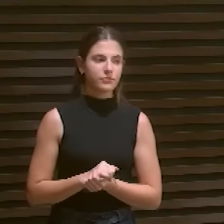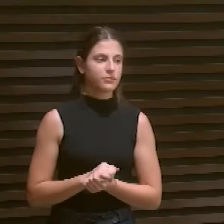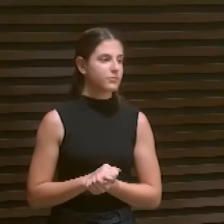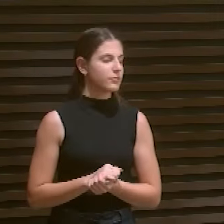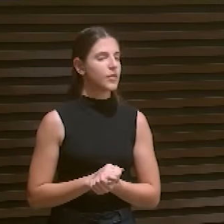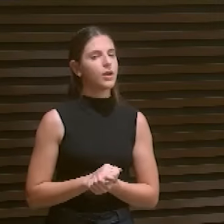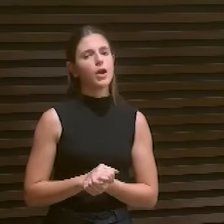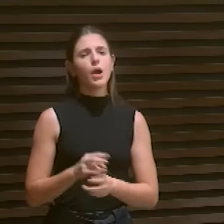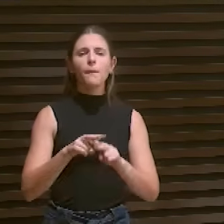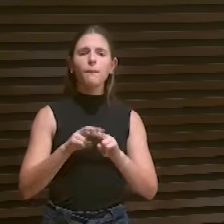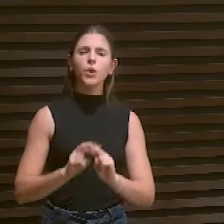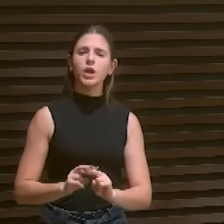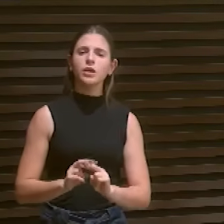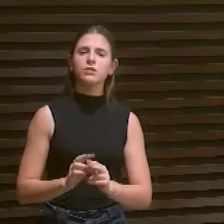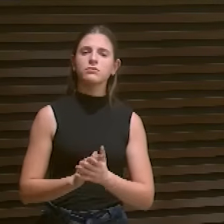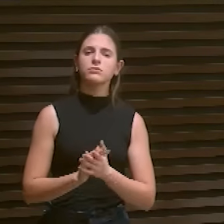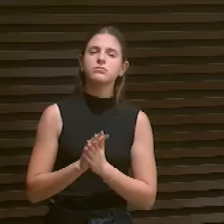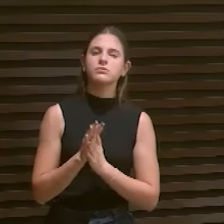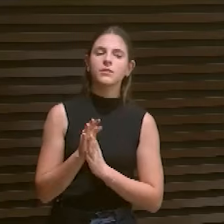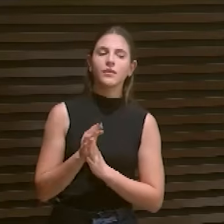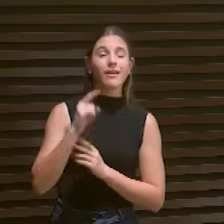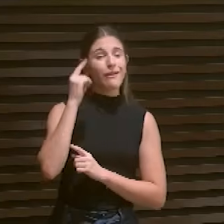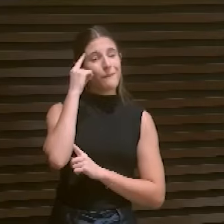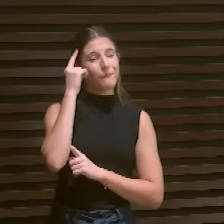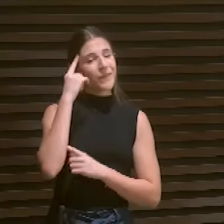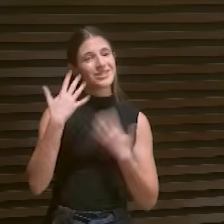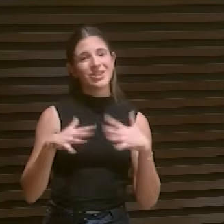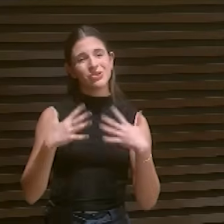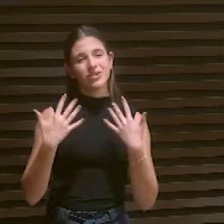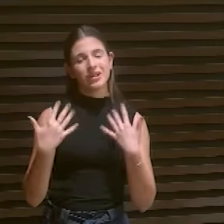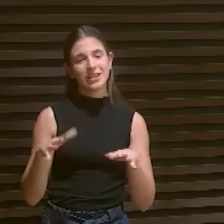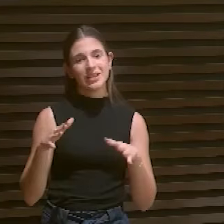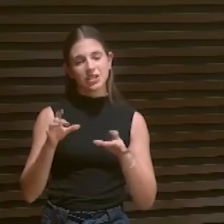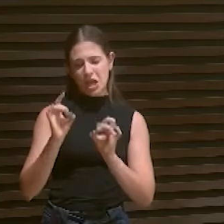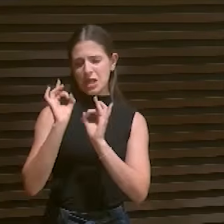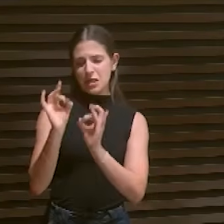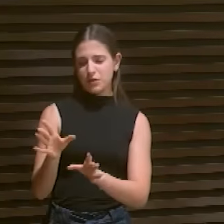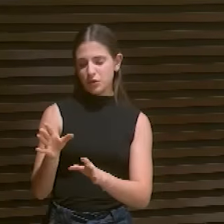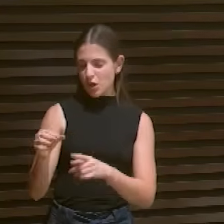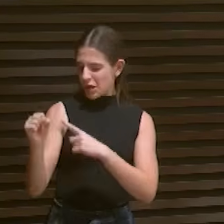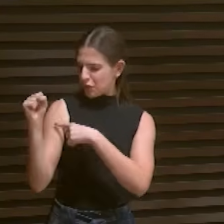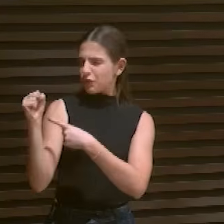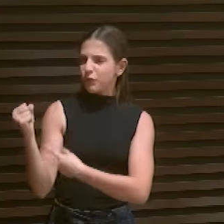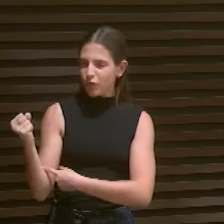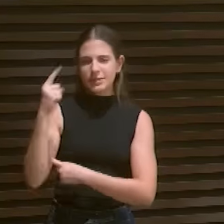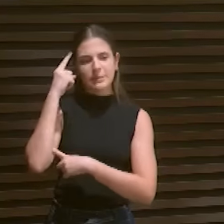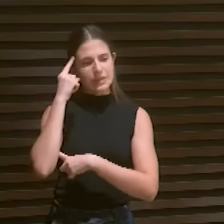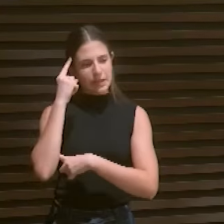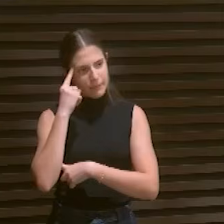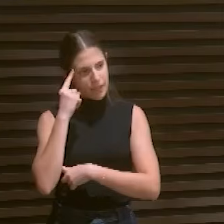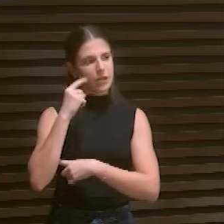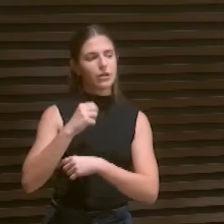Por quê? Pense no grande desperdício de pensamento, força, tempo para construir uma